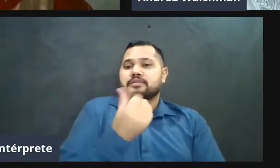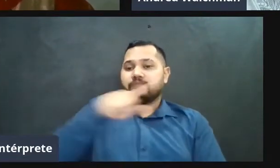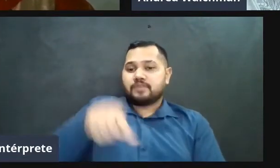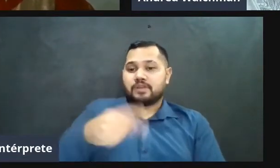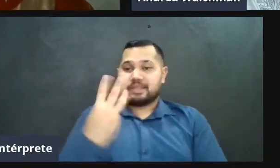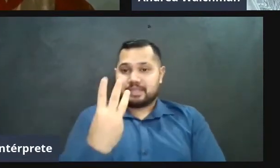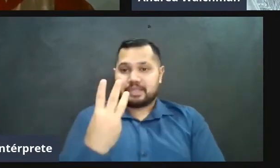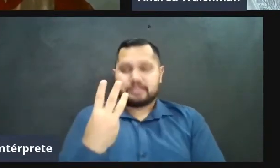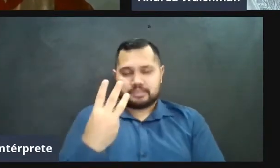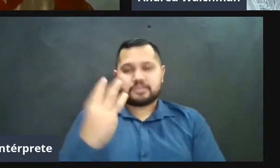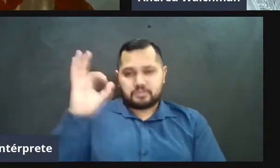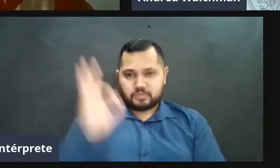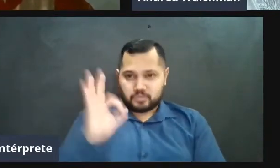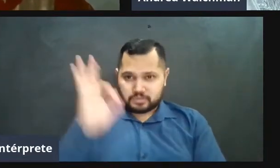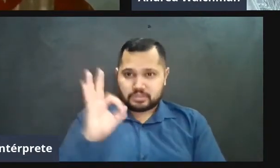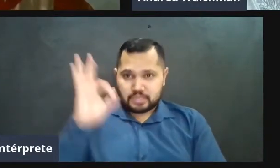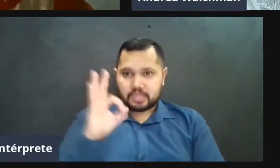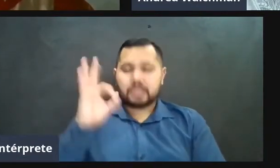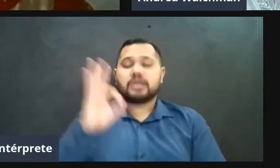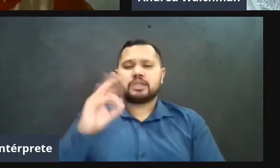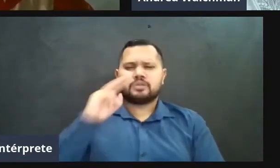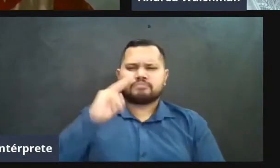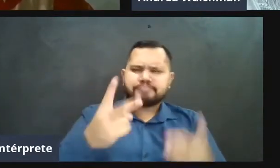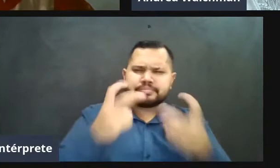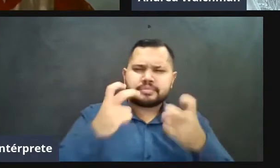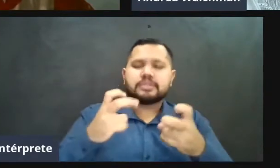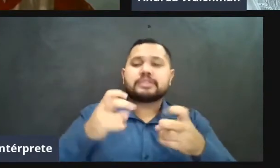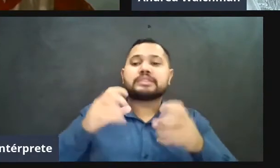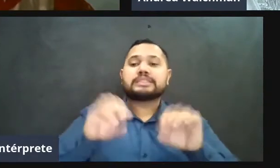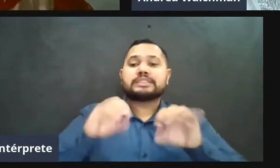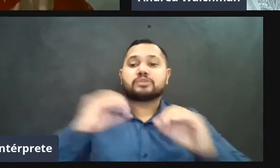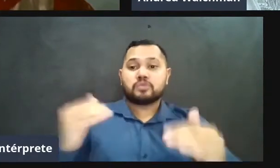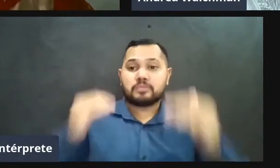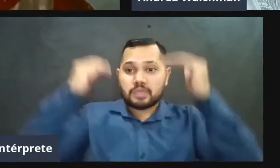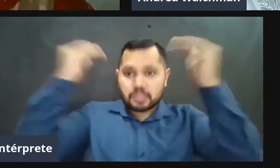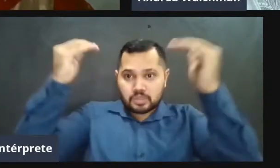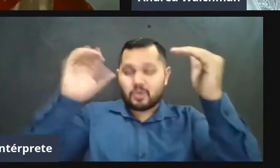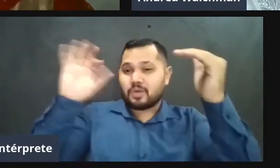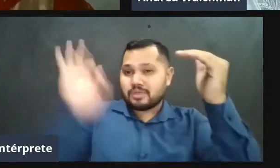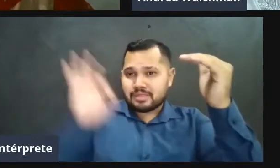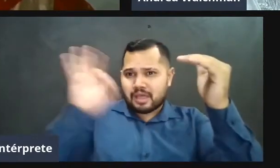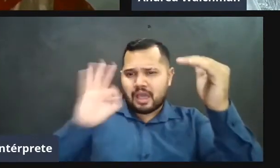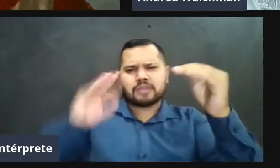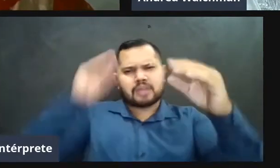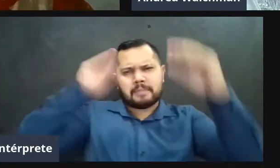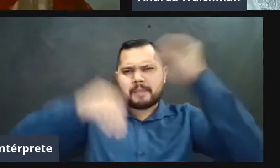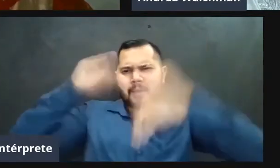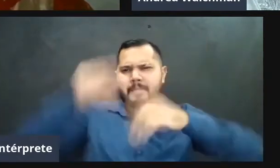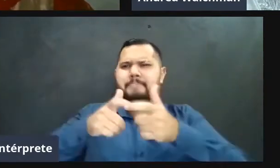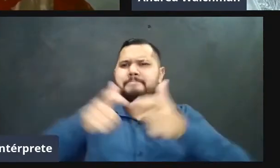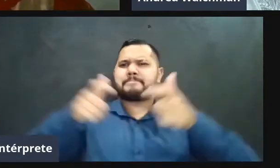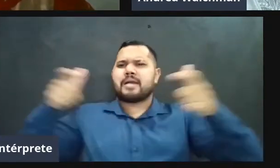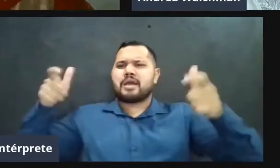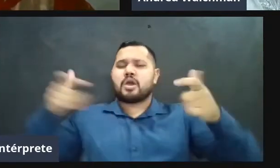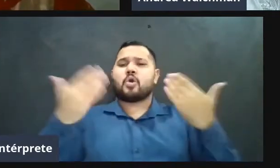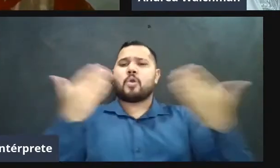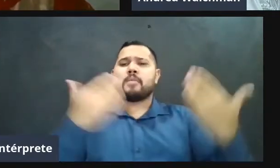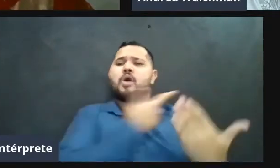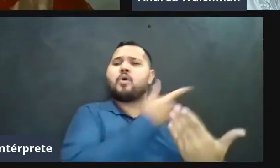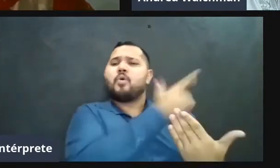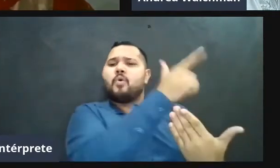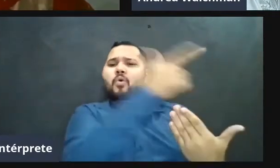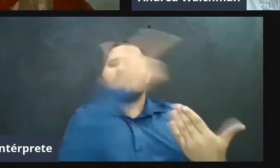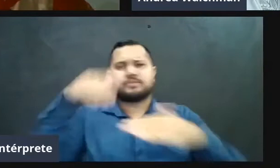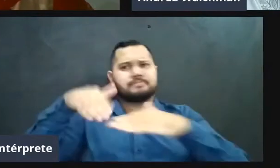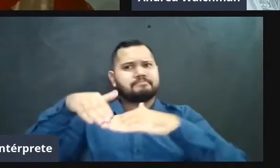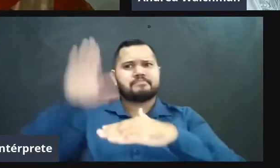16,3%, no ensino superior, que isso foi a maior taxa em relação aos outros níveis de ensino. Quais são as propostas